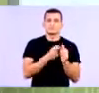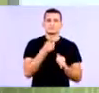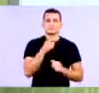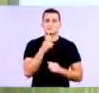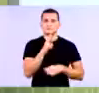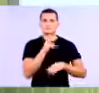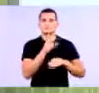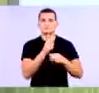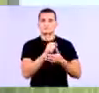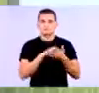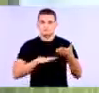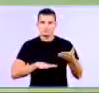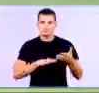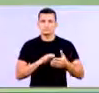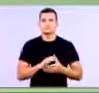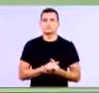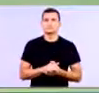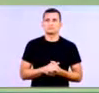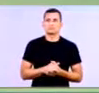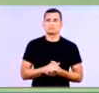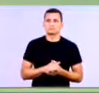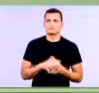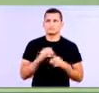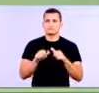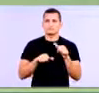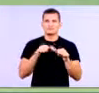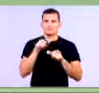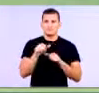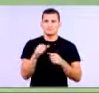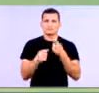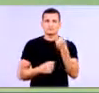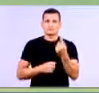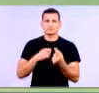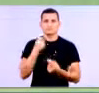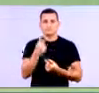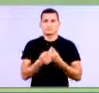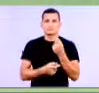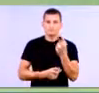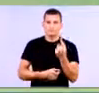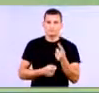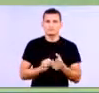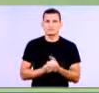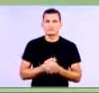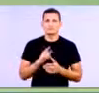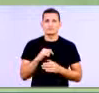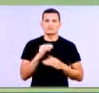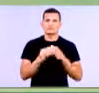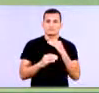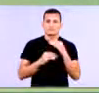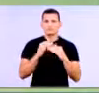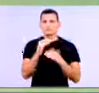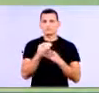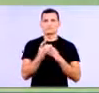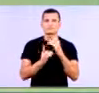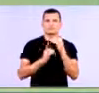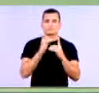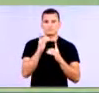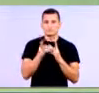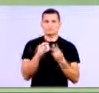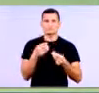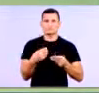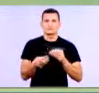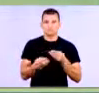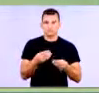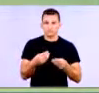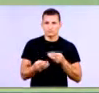suas atividades. Atualização periódica, como nós falamos, é um processo dinâmico e flexível.